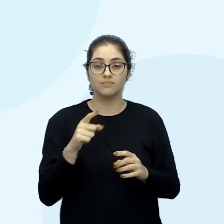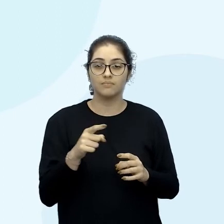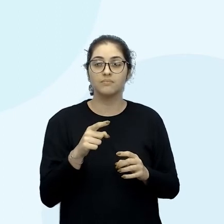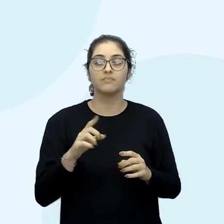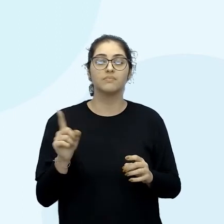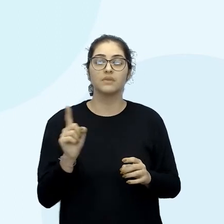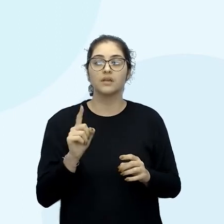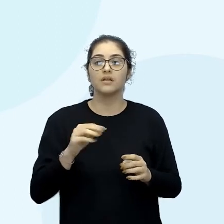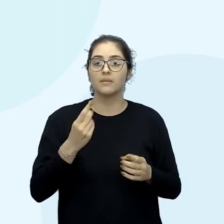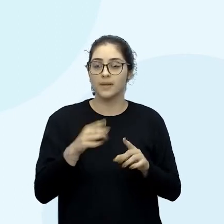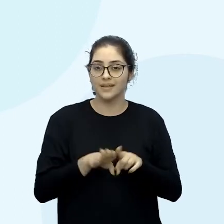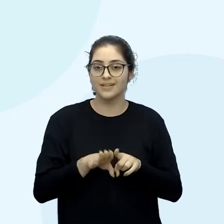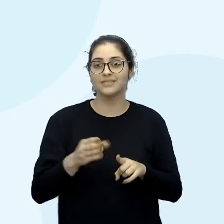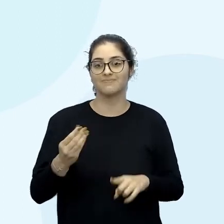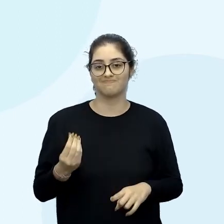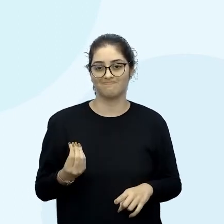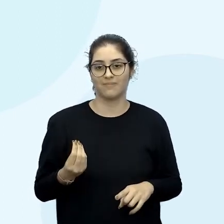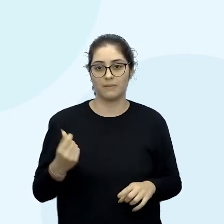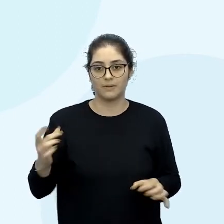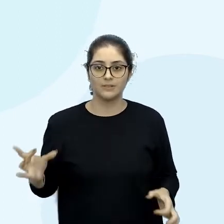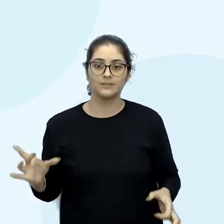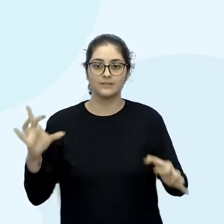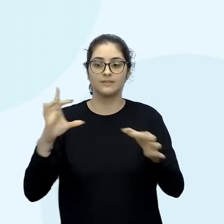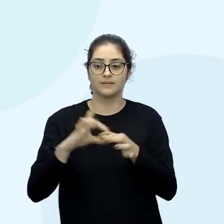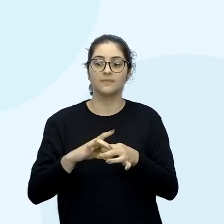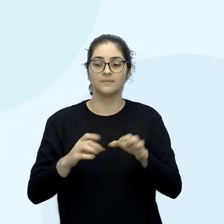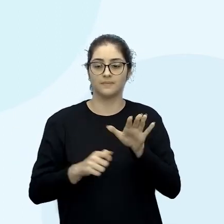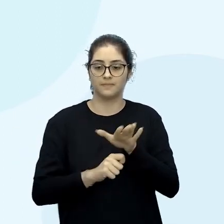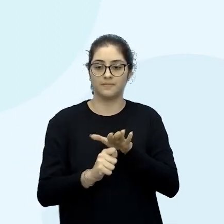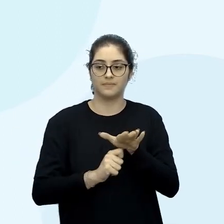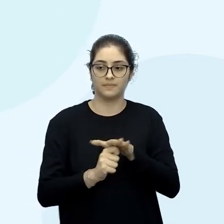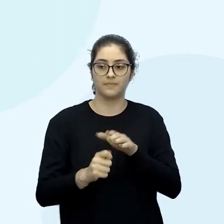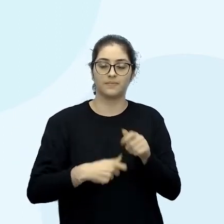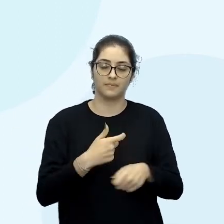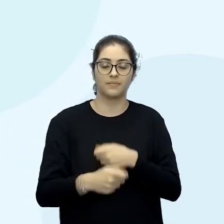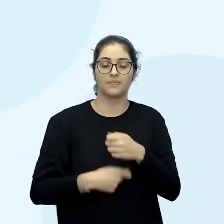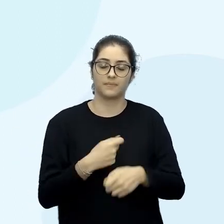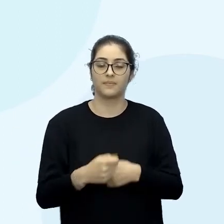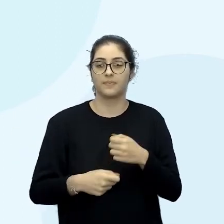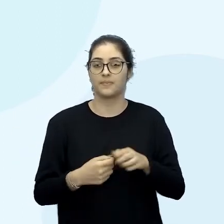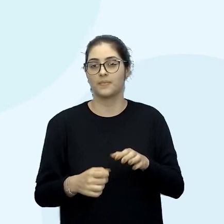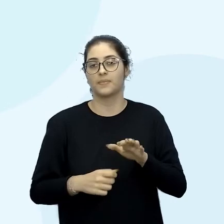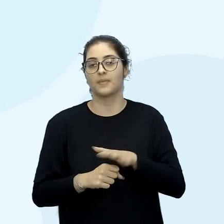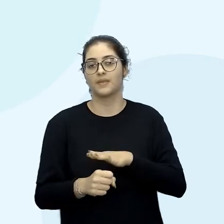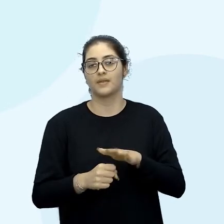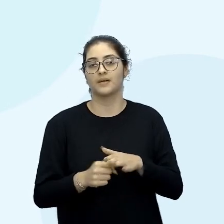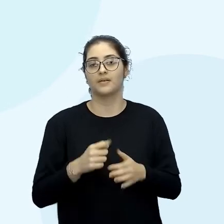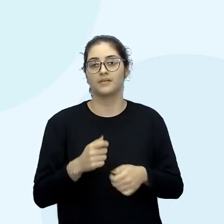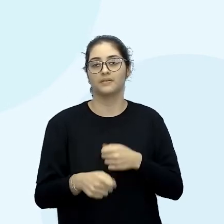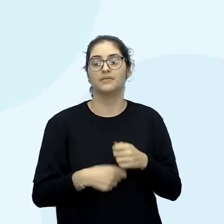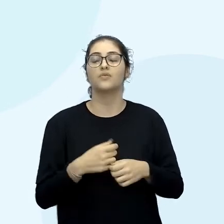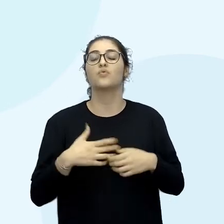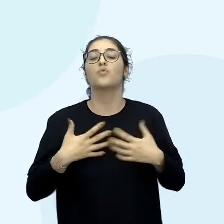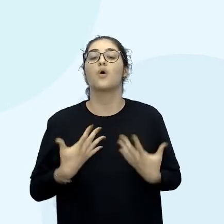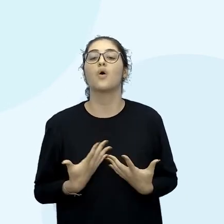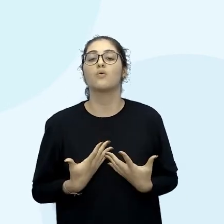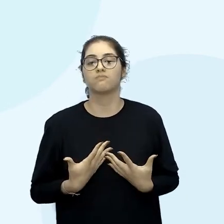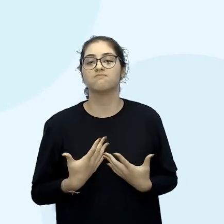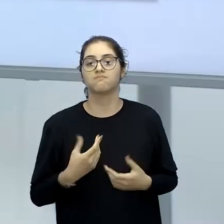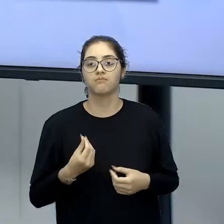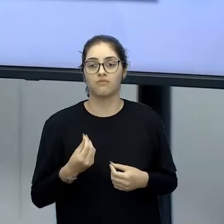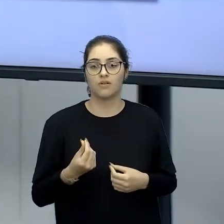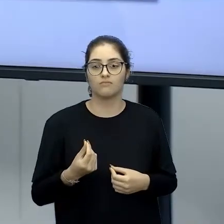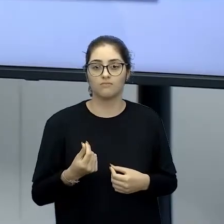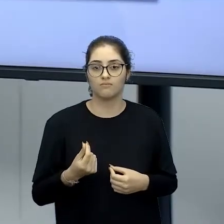investimento financeiro aí, que engloba tudo isso, por isso é o último aí, o investimento financeiro. Qual é o valor? Quanto